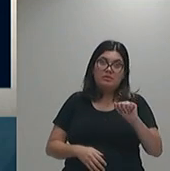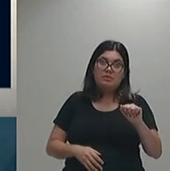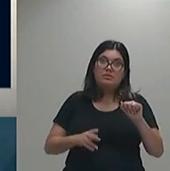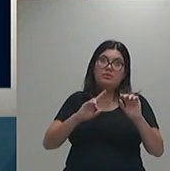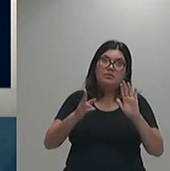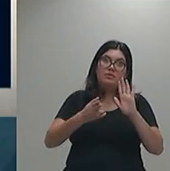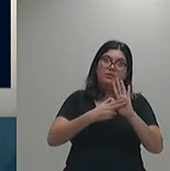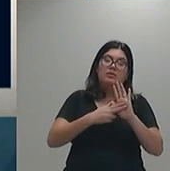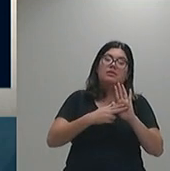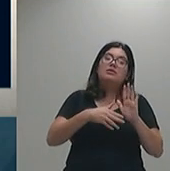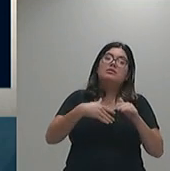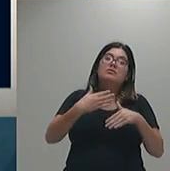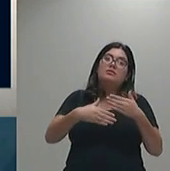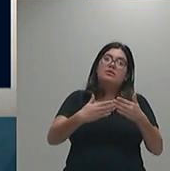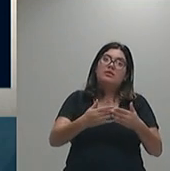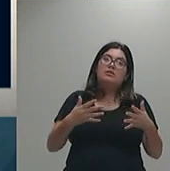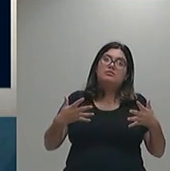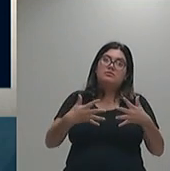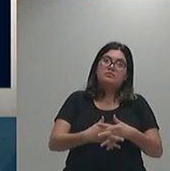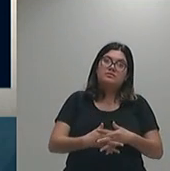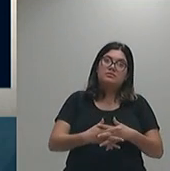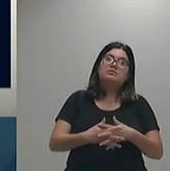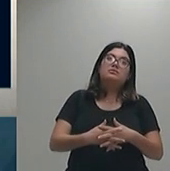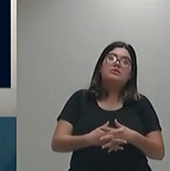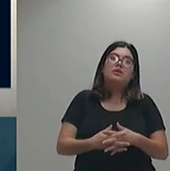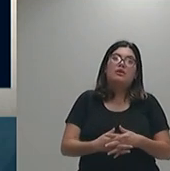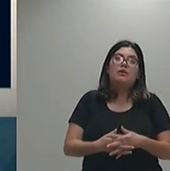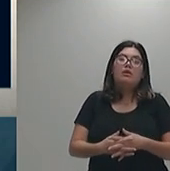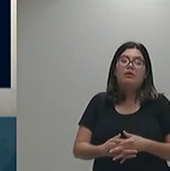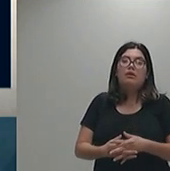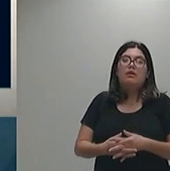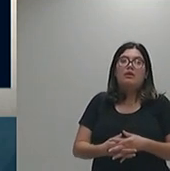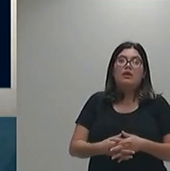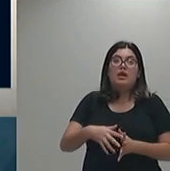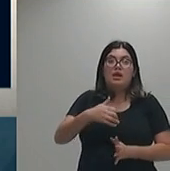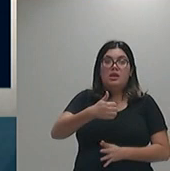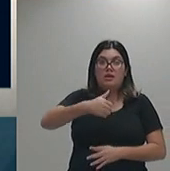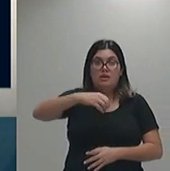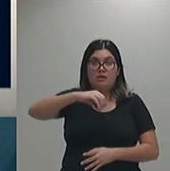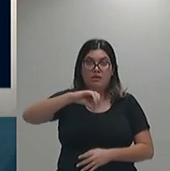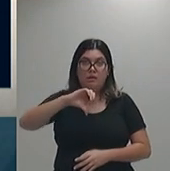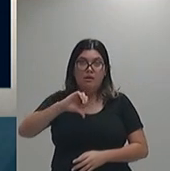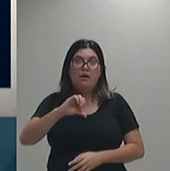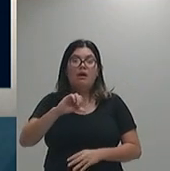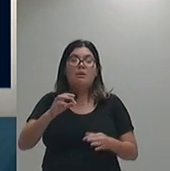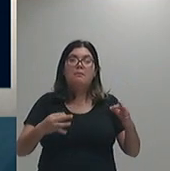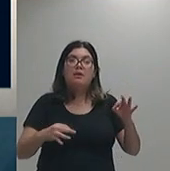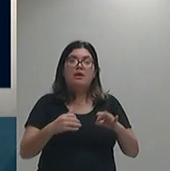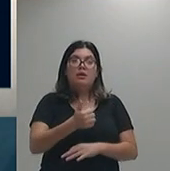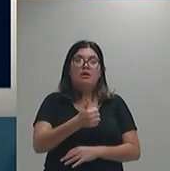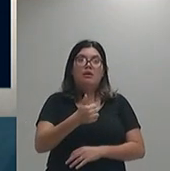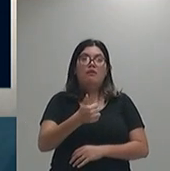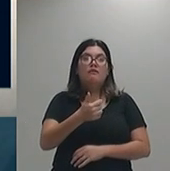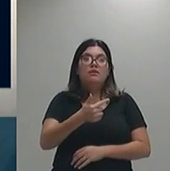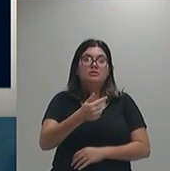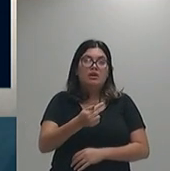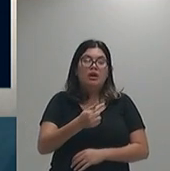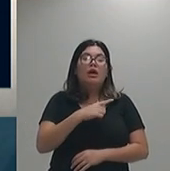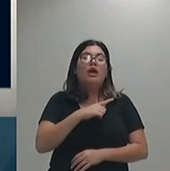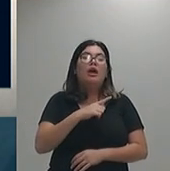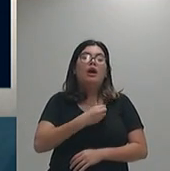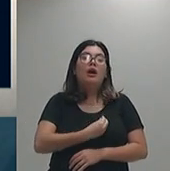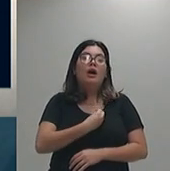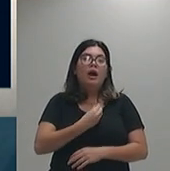do conflito no item 109 página 27 assim a ideia de que a ação de responsabilidade contra controlador